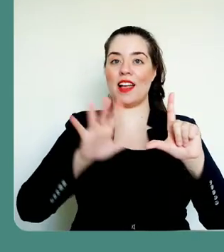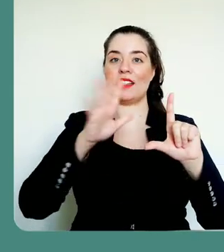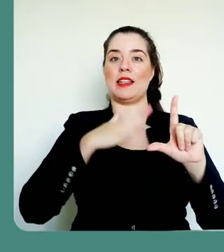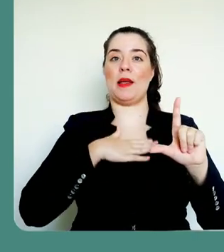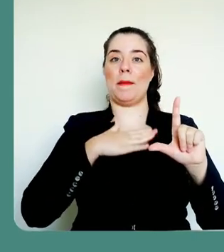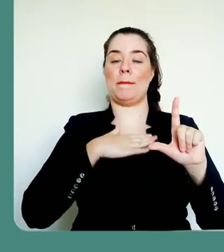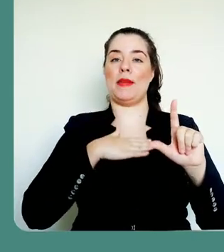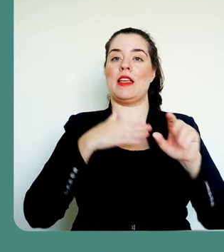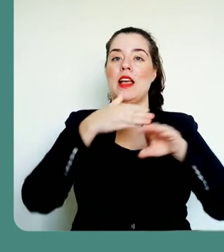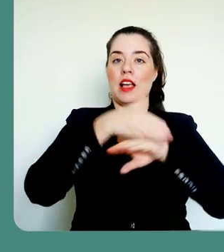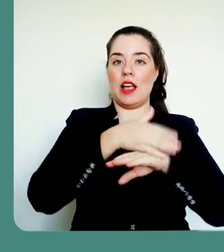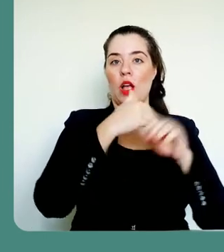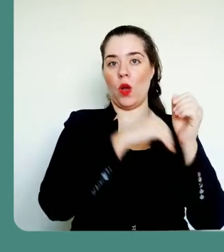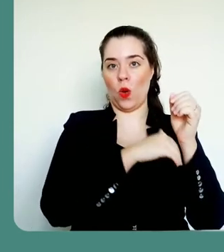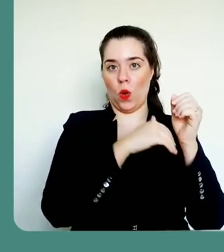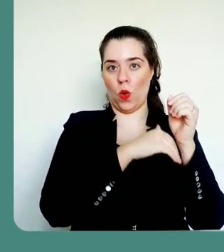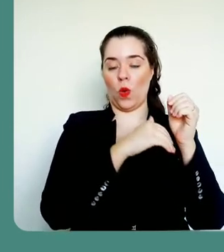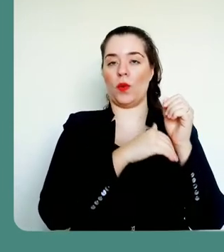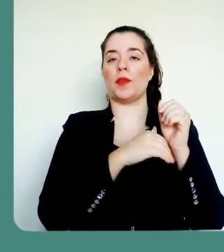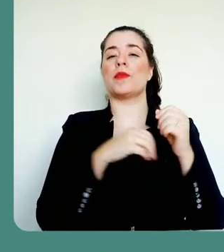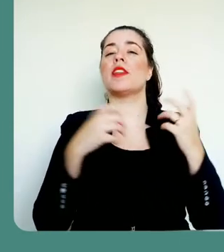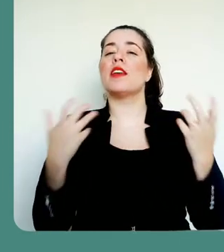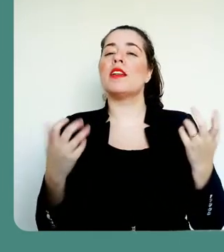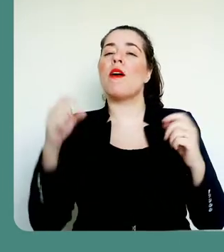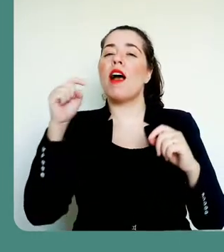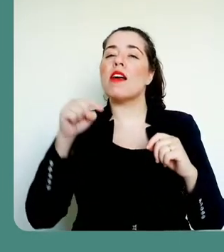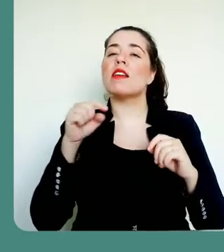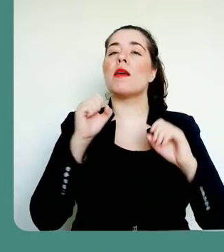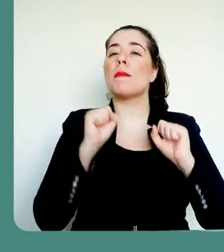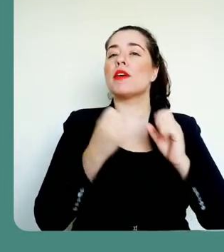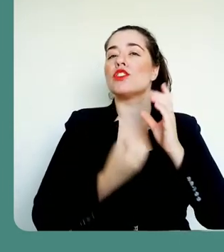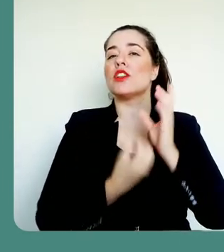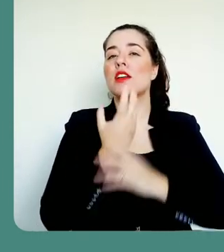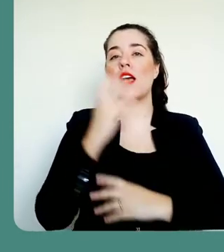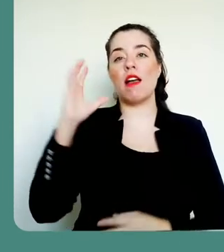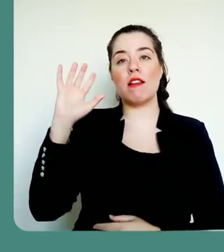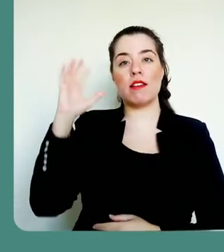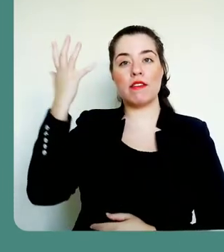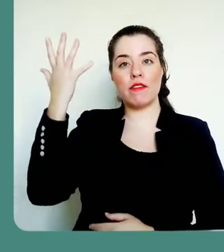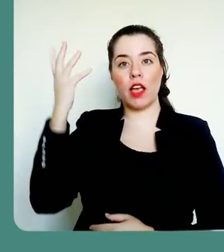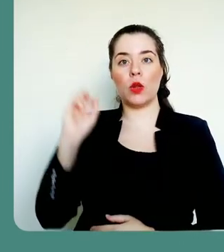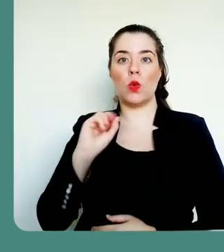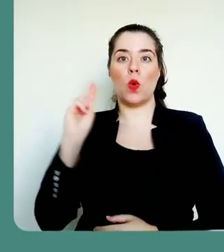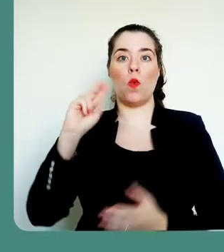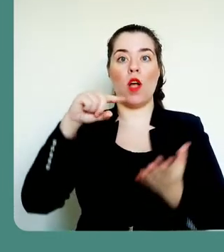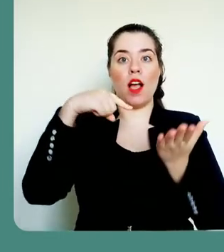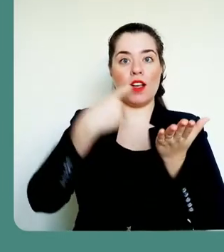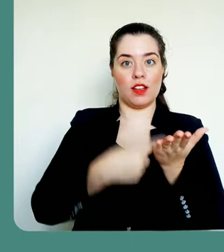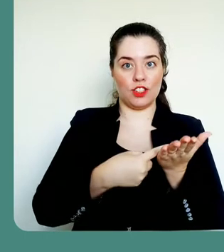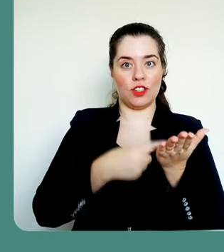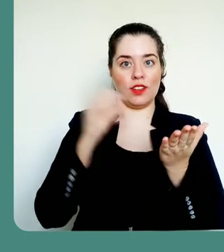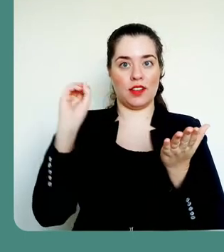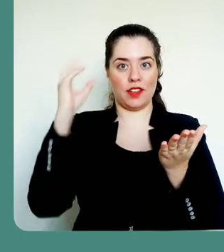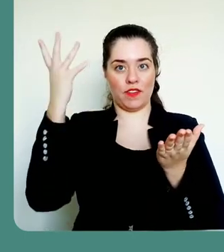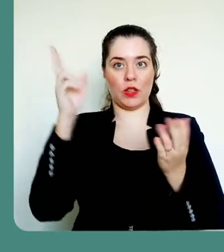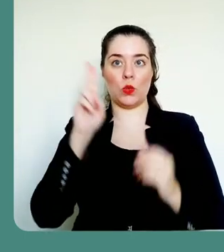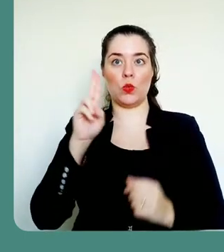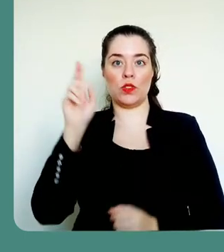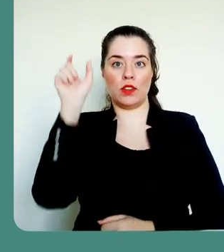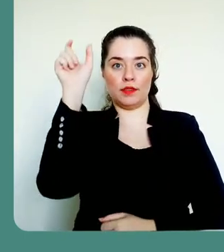Esta é minha conta do Slido e nesta plataforma, então, você pode criar eventos ou agendar um